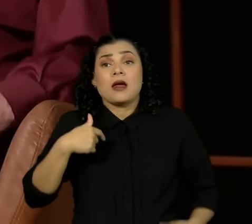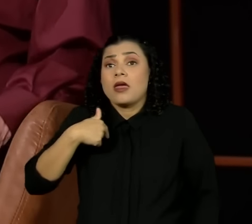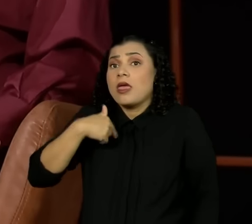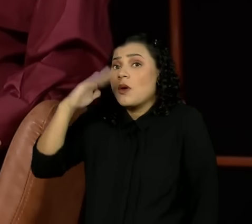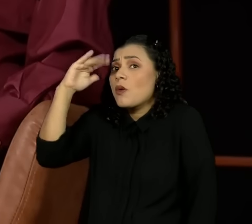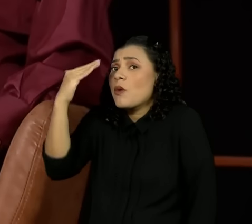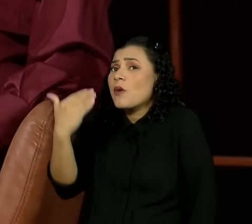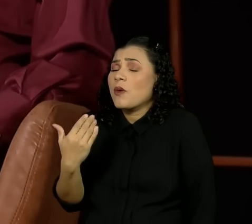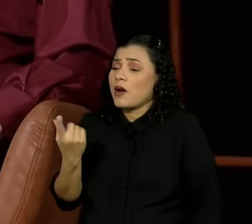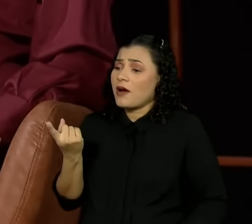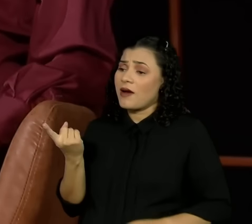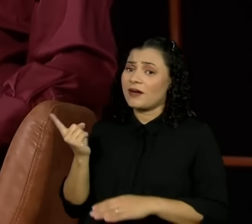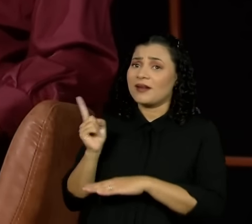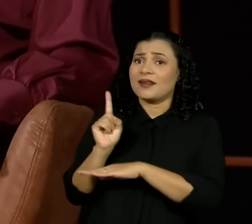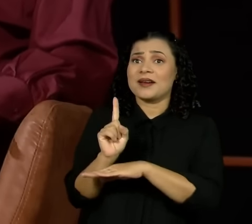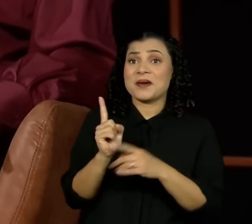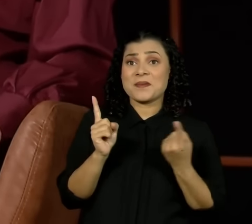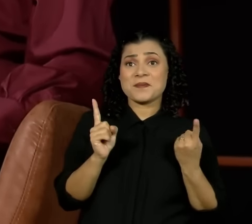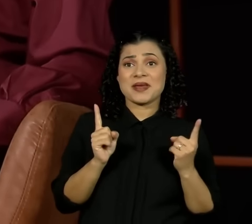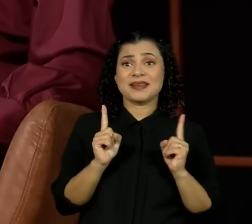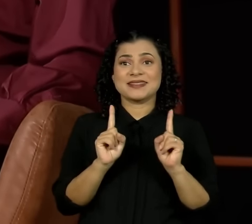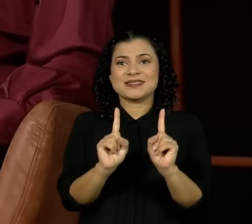no Persona.